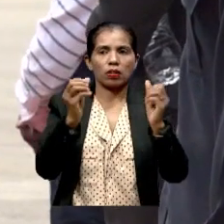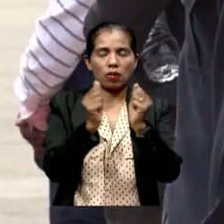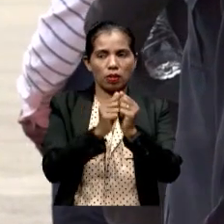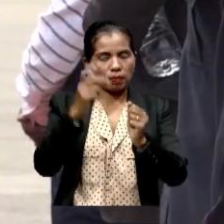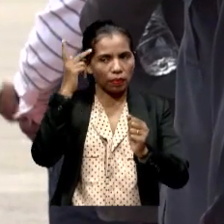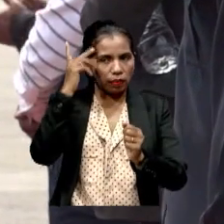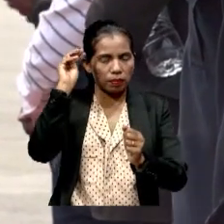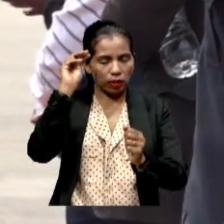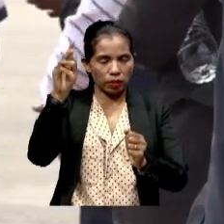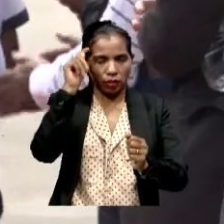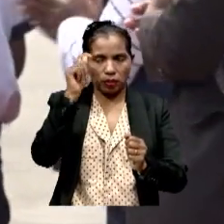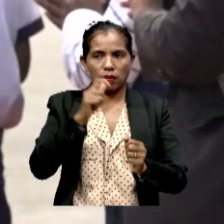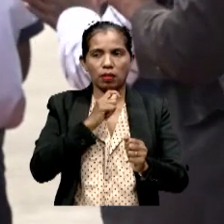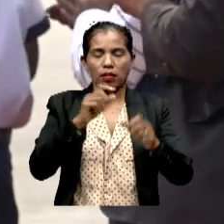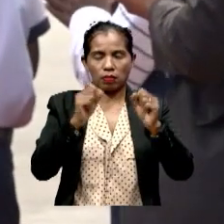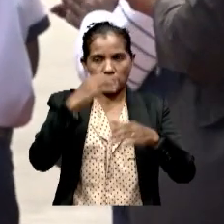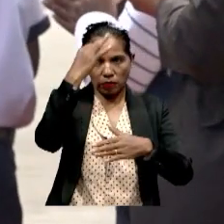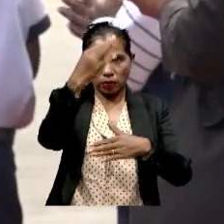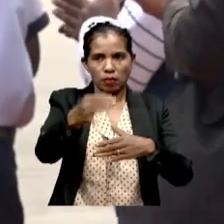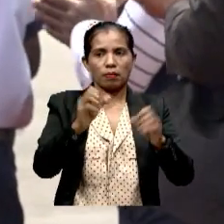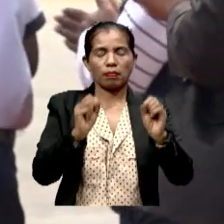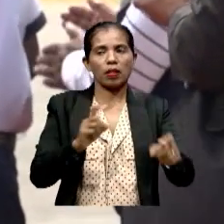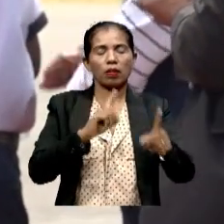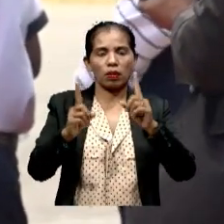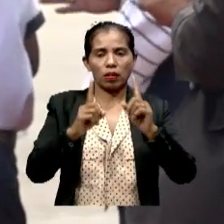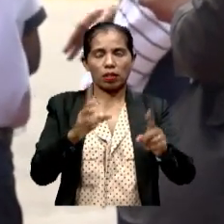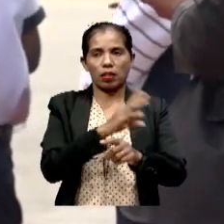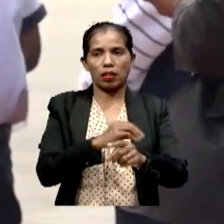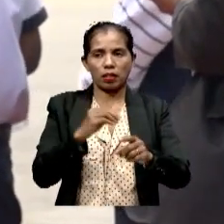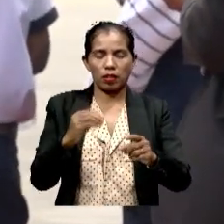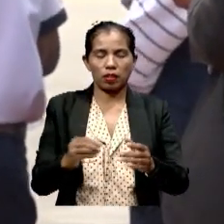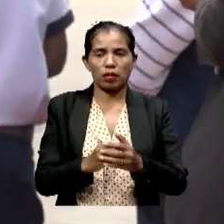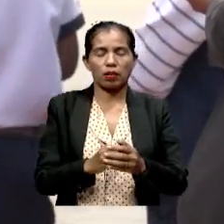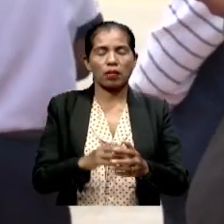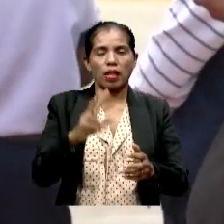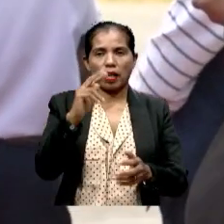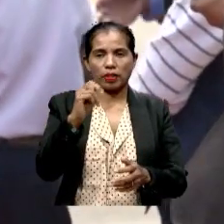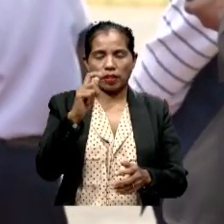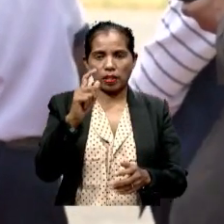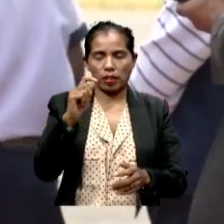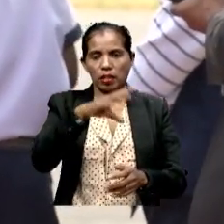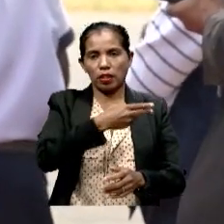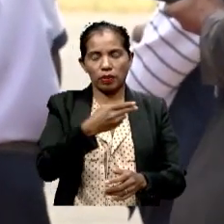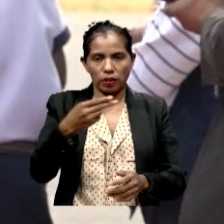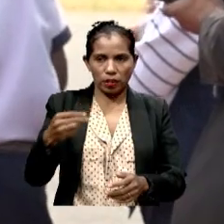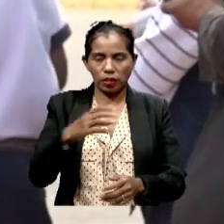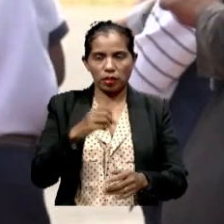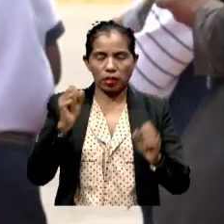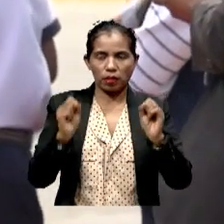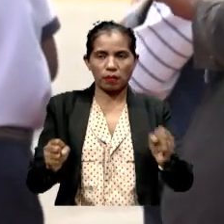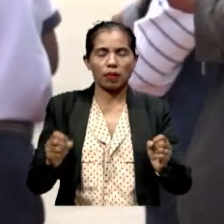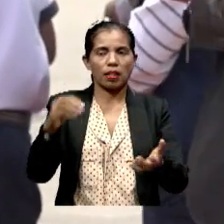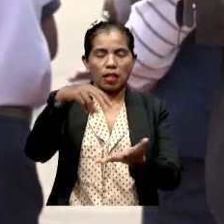primeiro-ministro Tarum Matanruak, a Tubauen, bele qualia a autoridade Nusa Tenggara Timur, onde bele estabelece zona comércio livre.